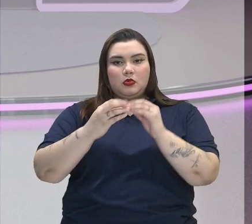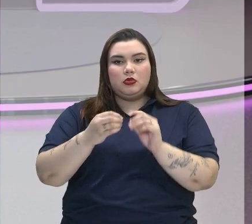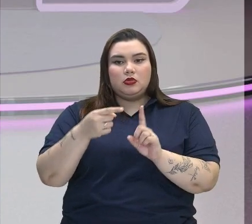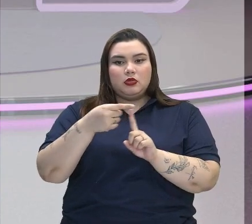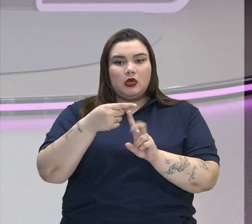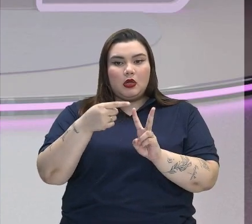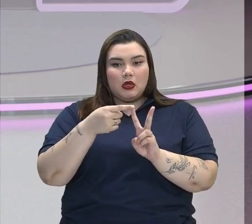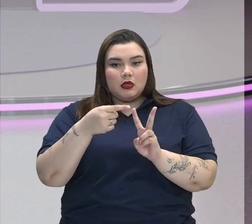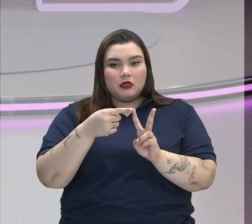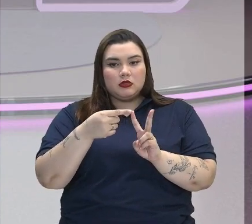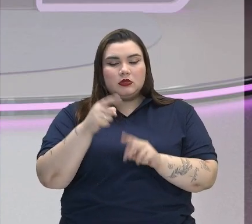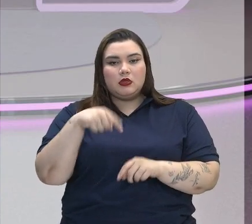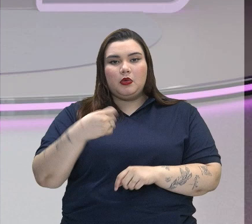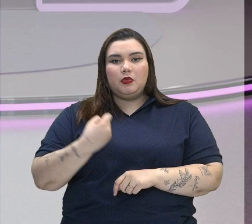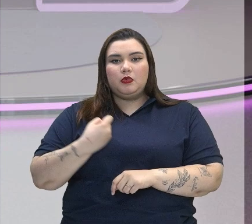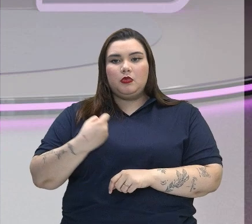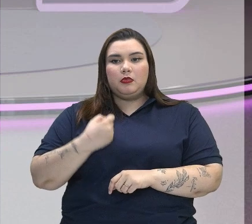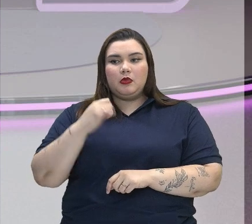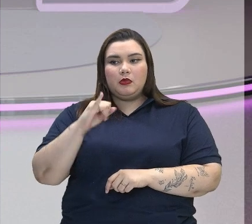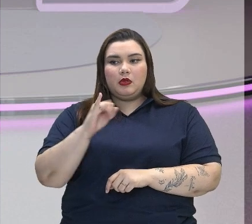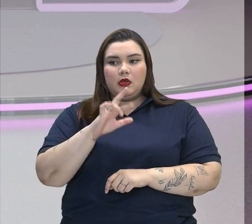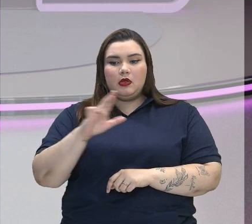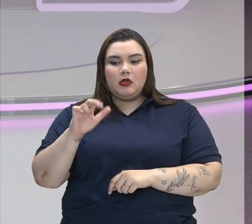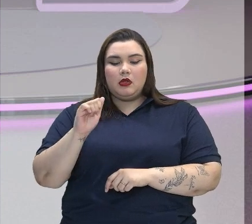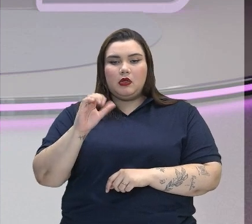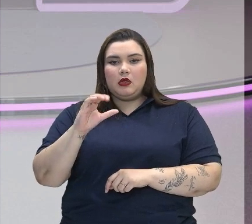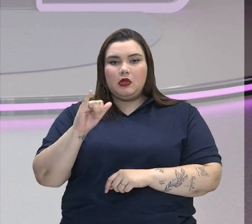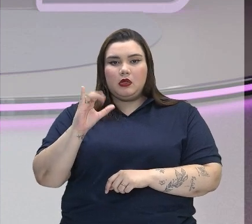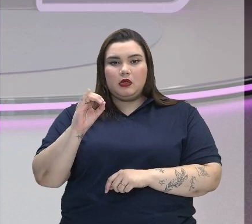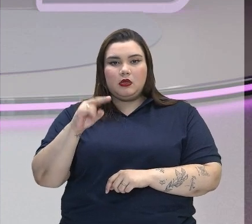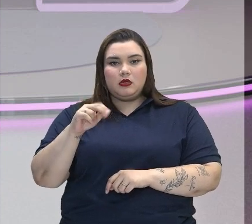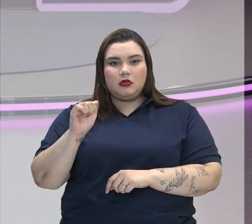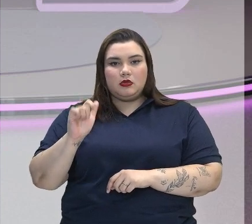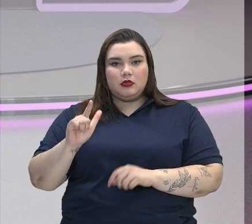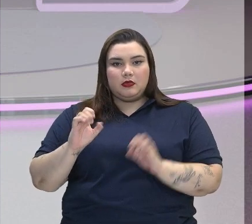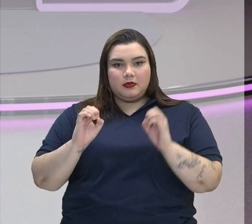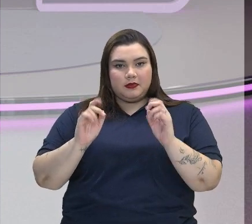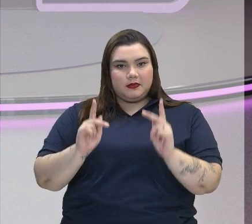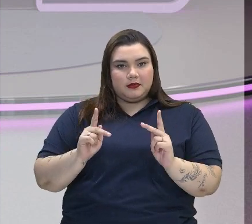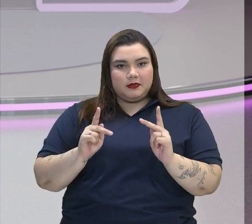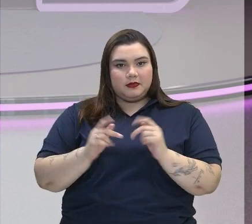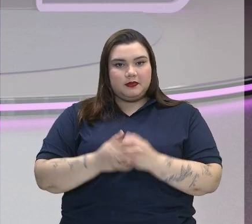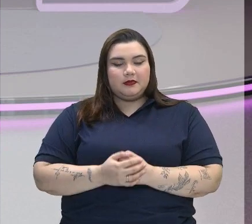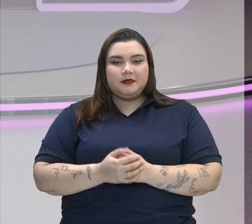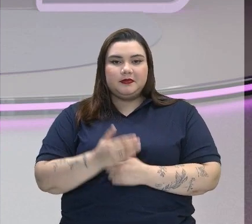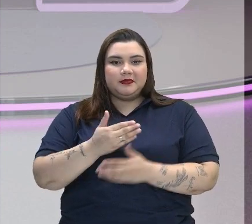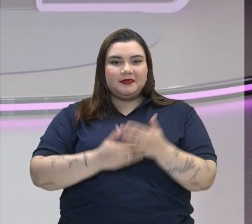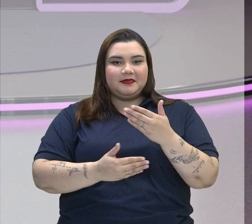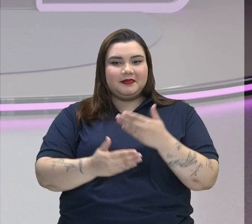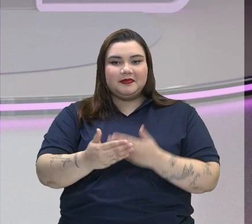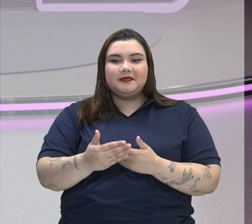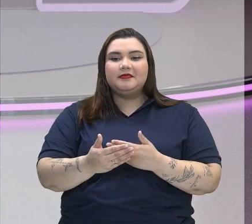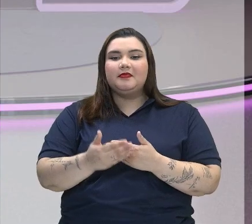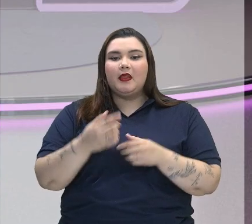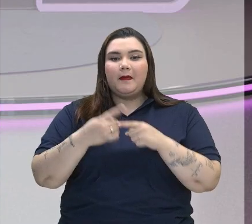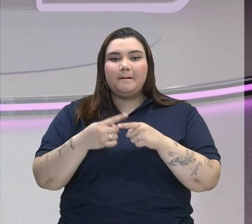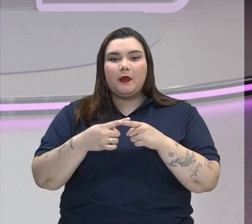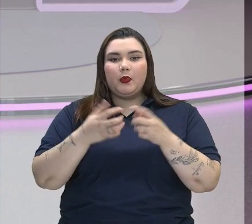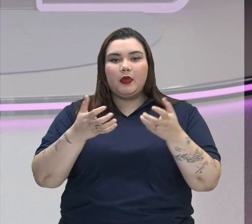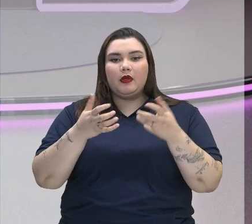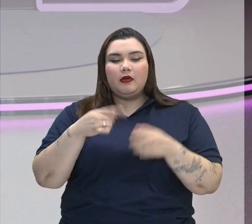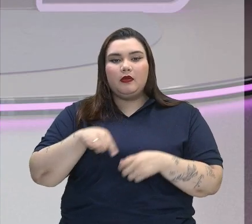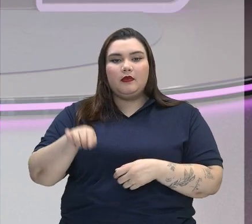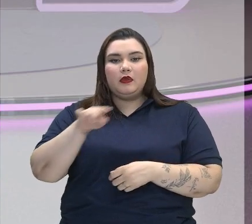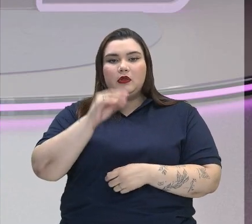números irracionais, tá certo? Compreenderam então aí? Vamos continuar, porque eu quero que vocês